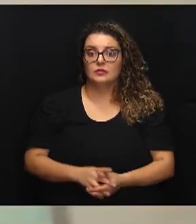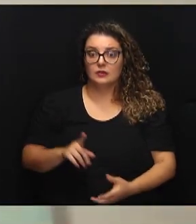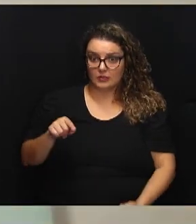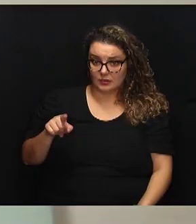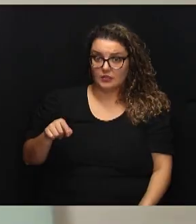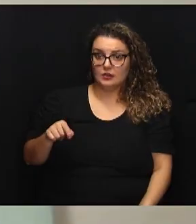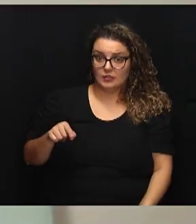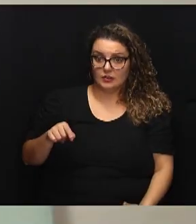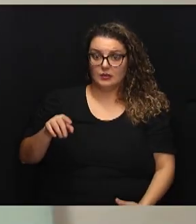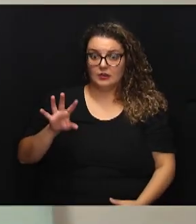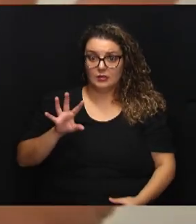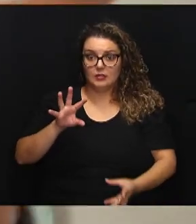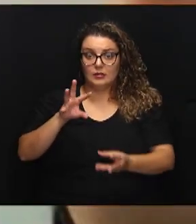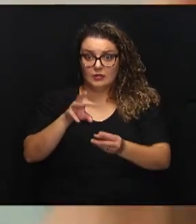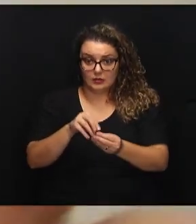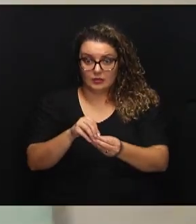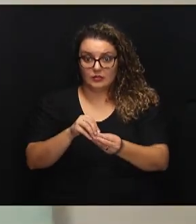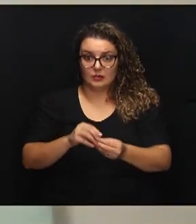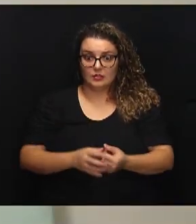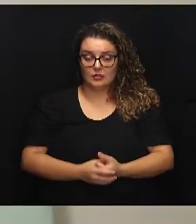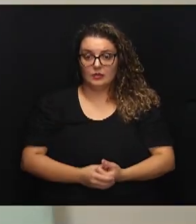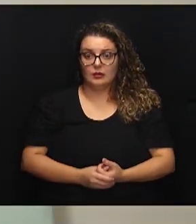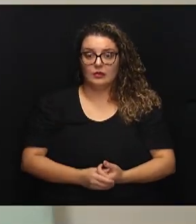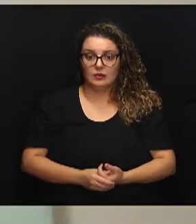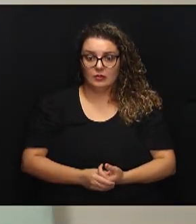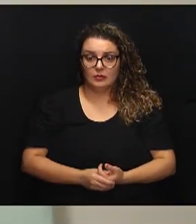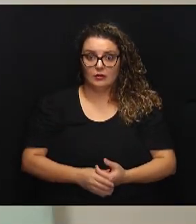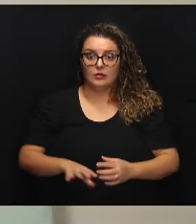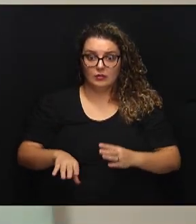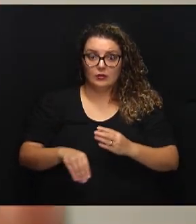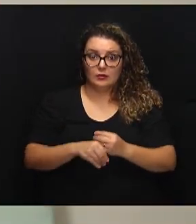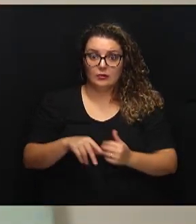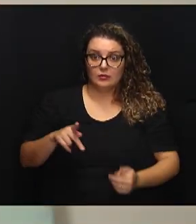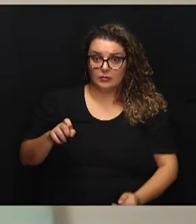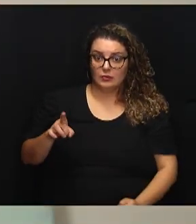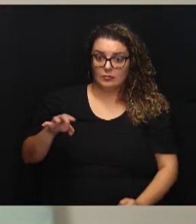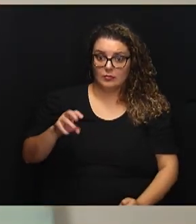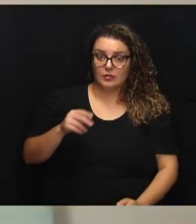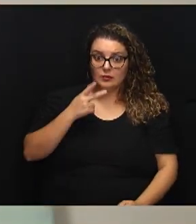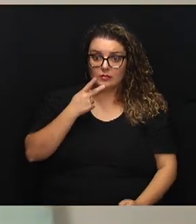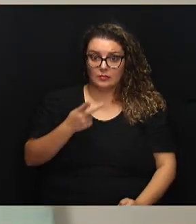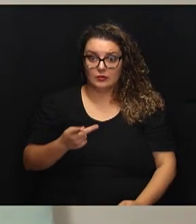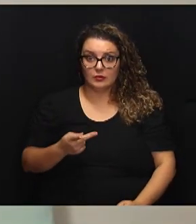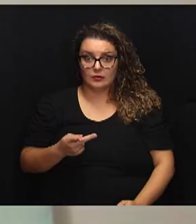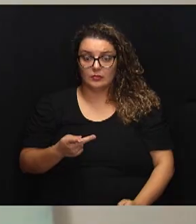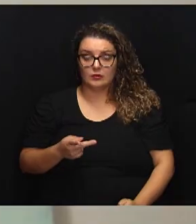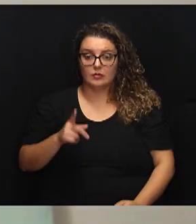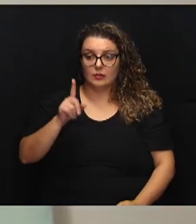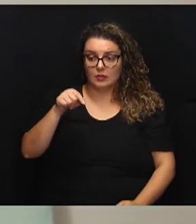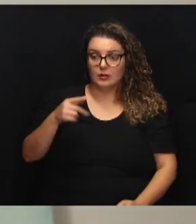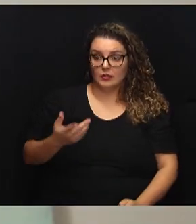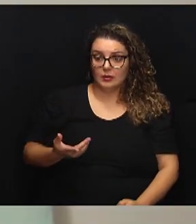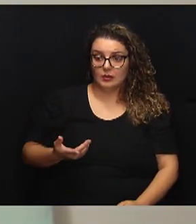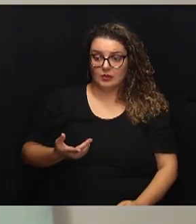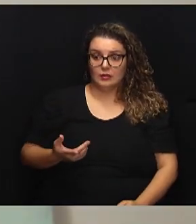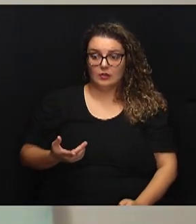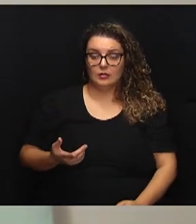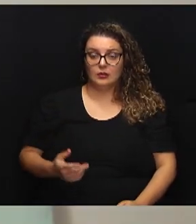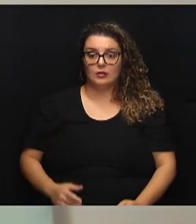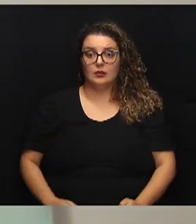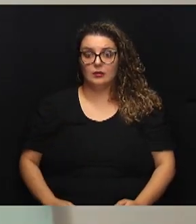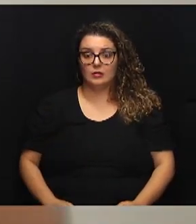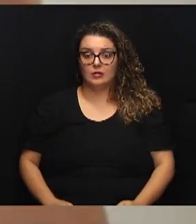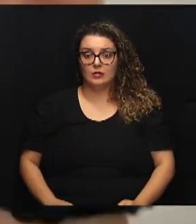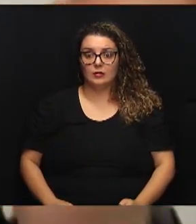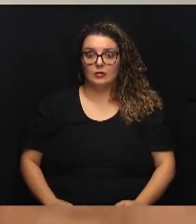Para fechar, então, aqui, só para complementar o que o Pedro falou, é realmente uma escolha